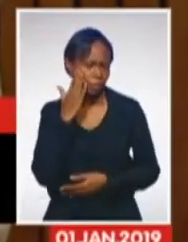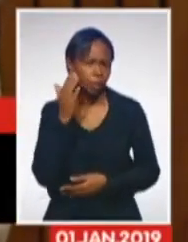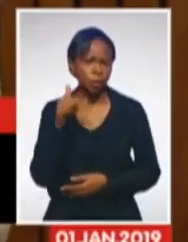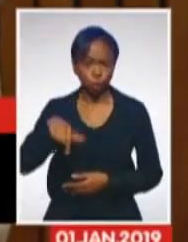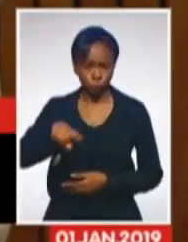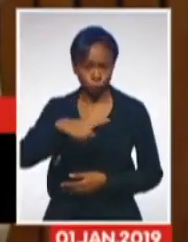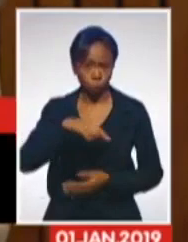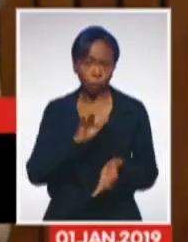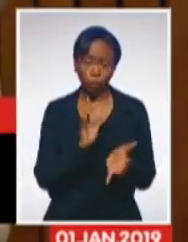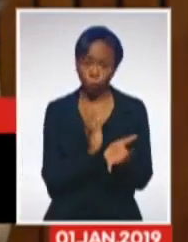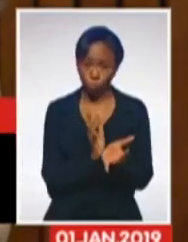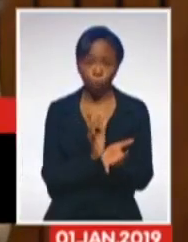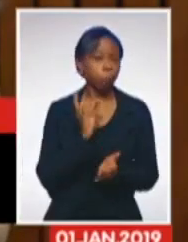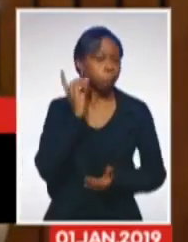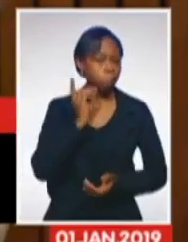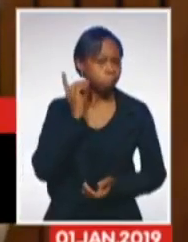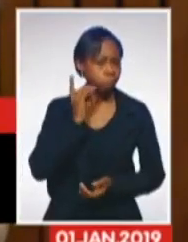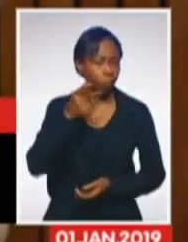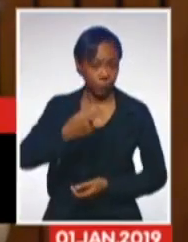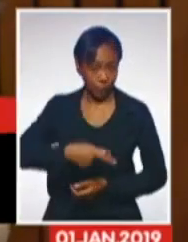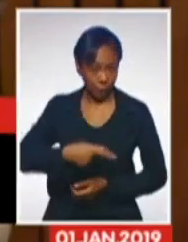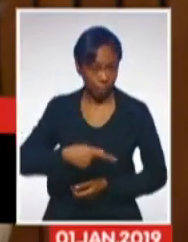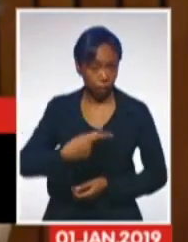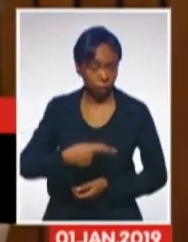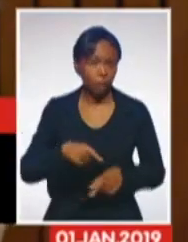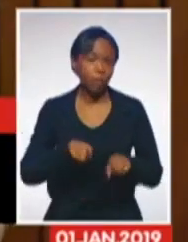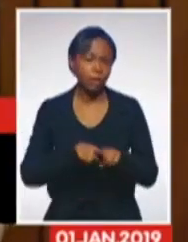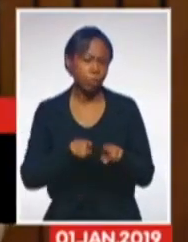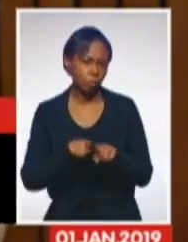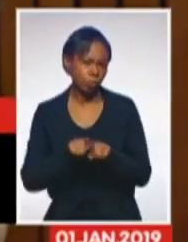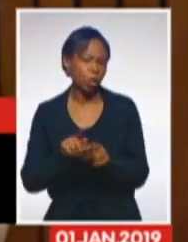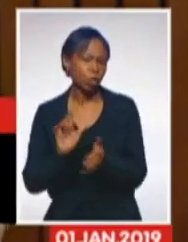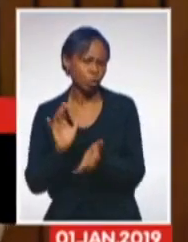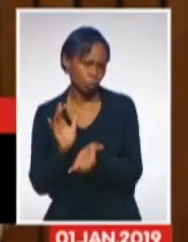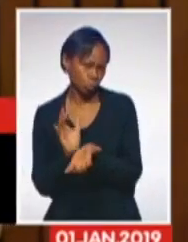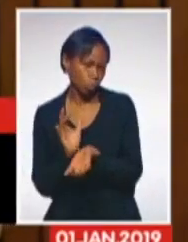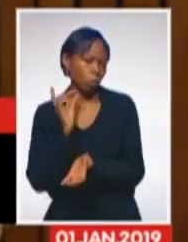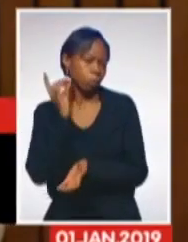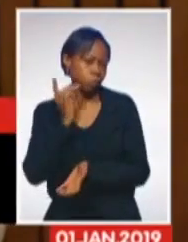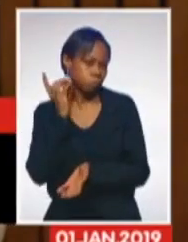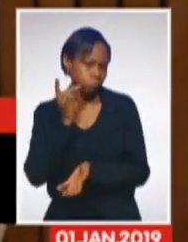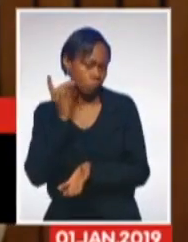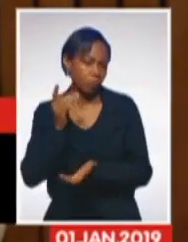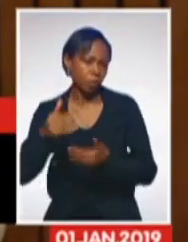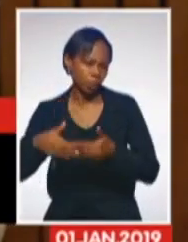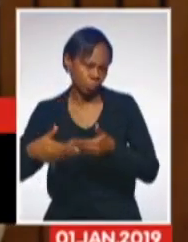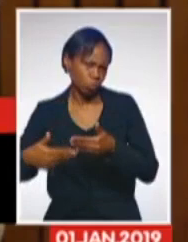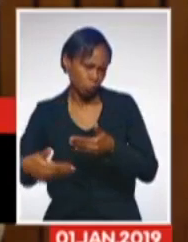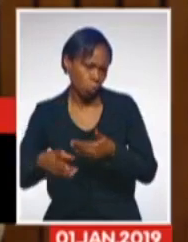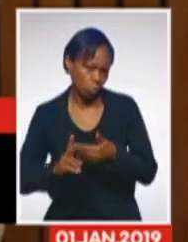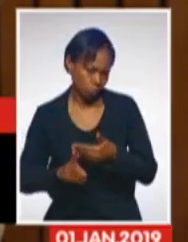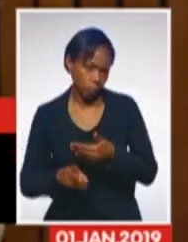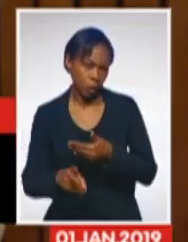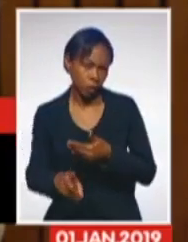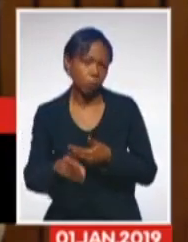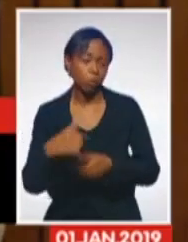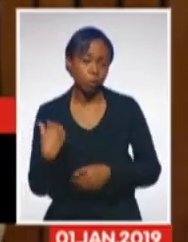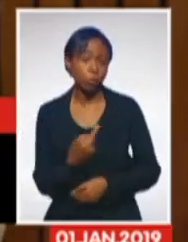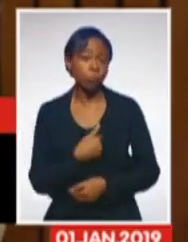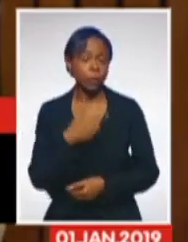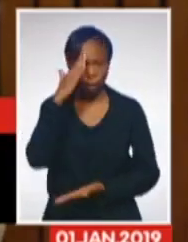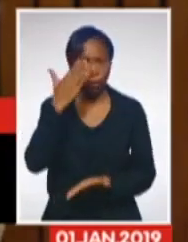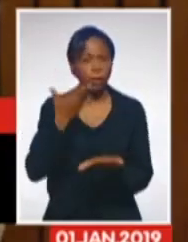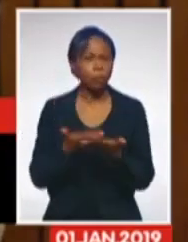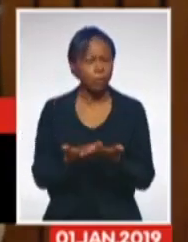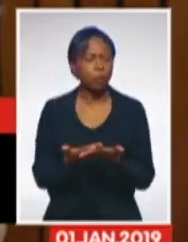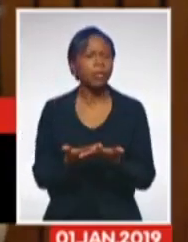quanto os parlamentares, né, que estão em mandatos seguintes, a gente acredita que eles vão